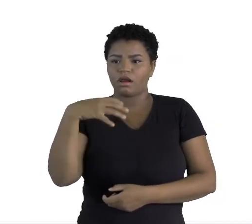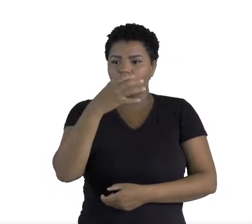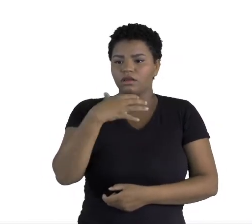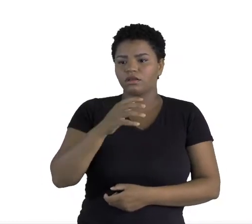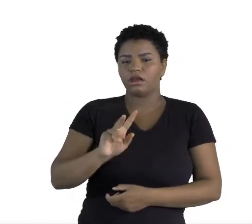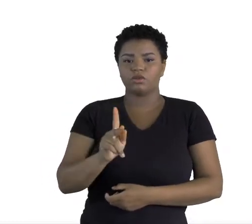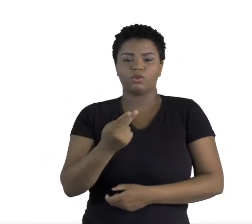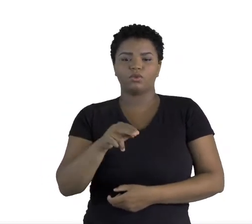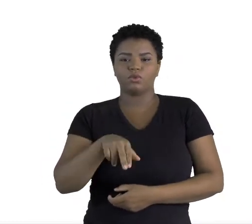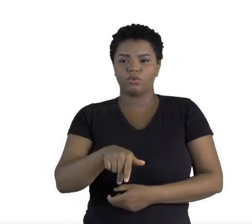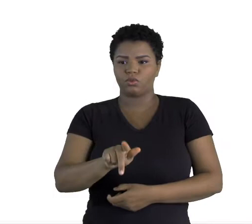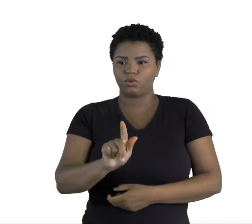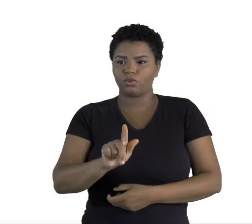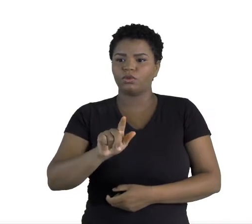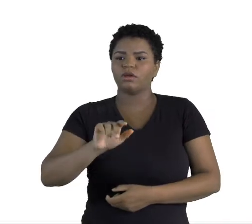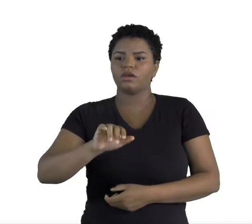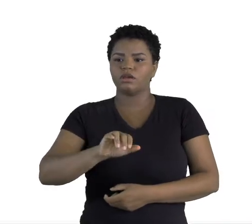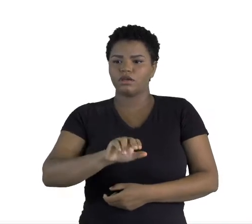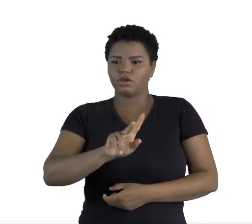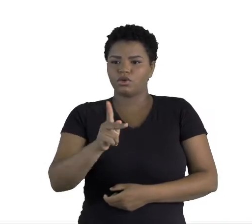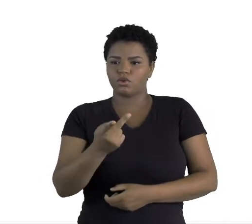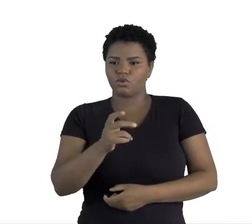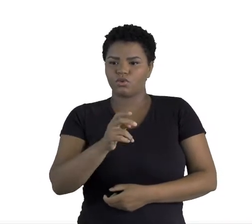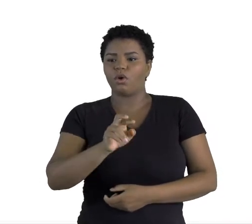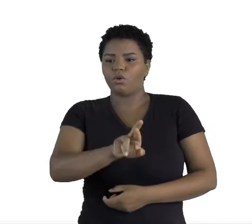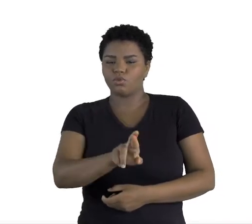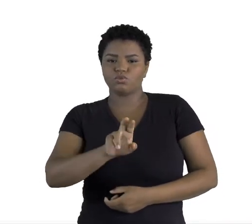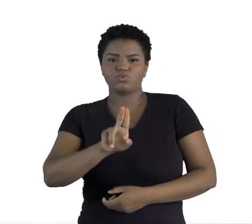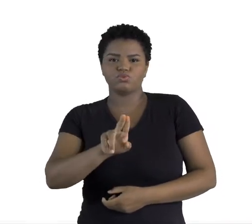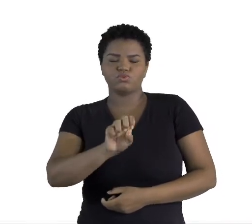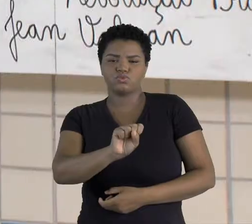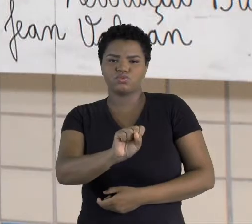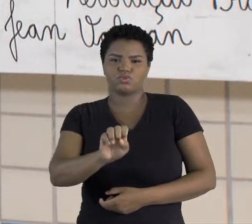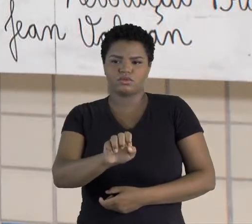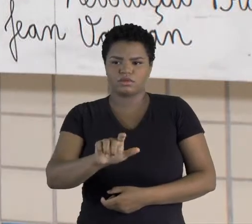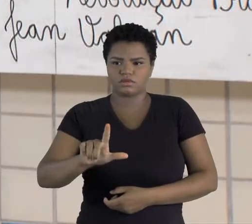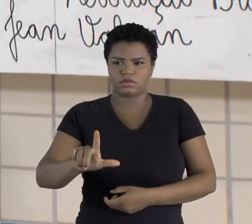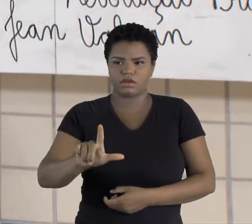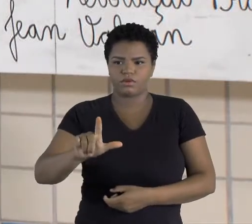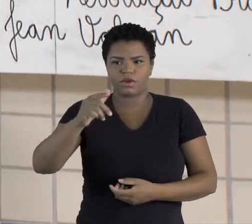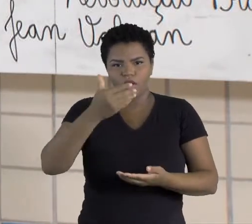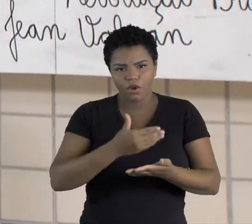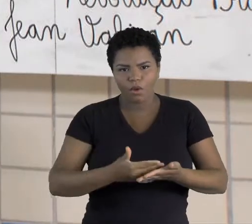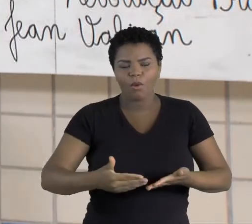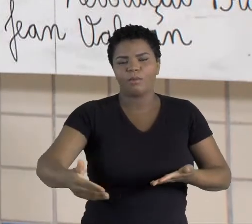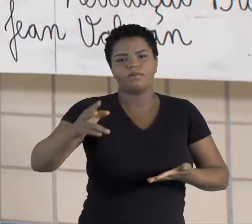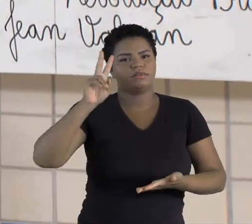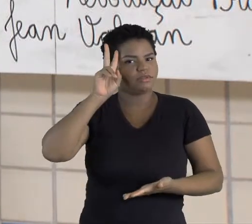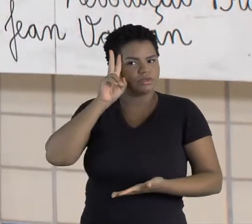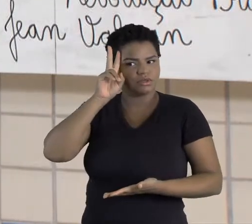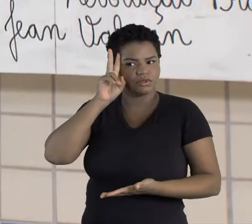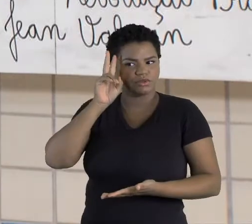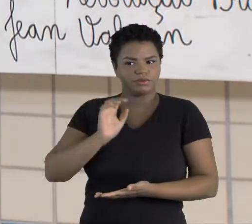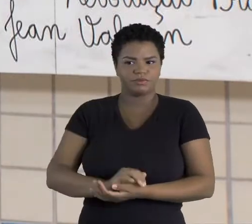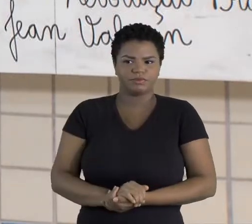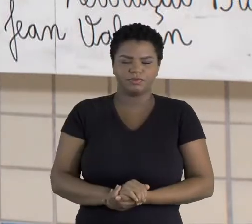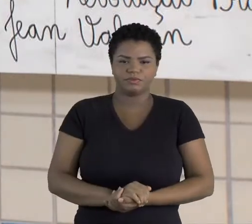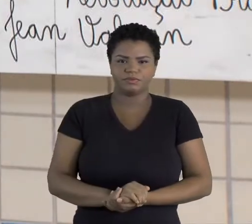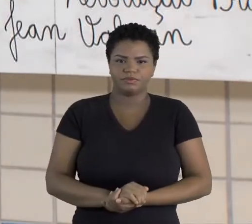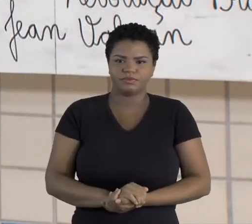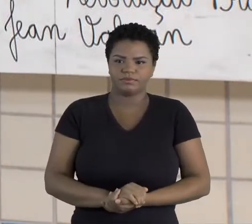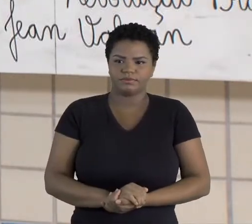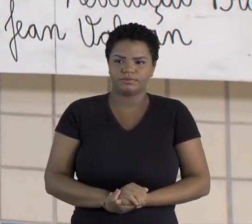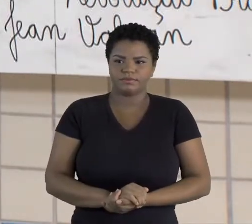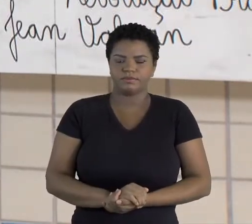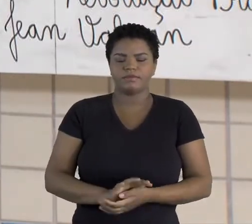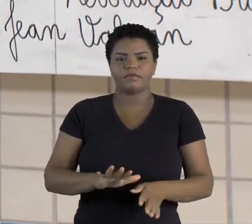Crowe, que dá o tom da história. Acho que eu não pronunciei direito. E aí